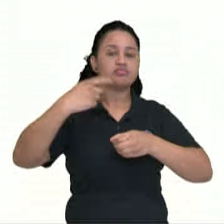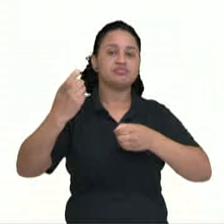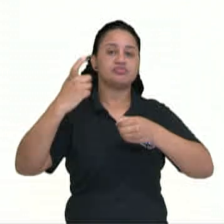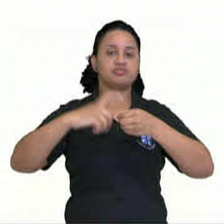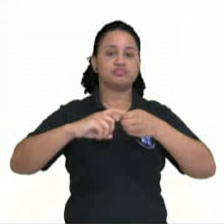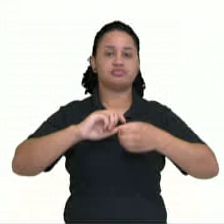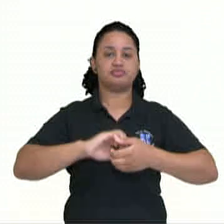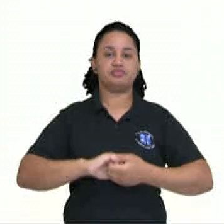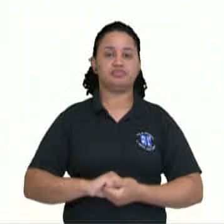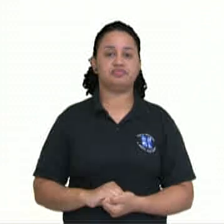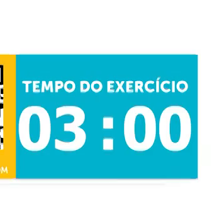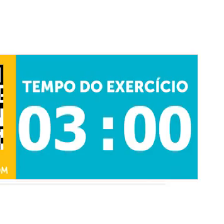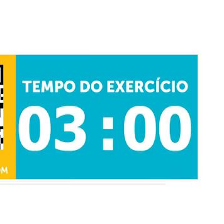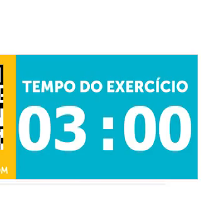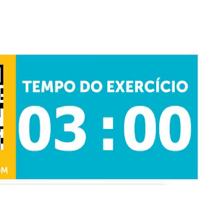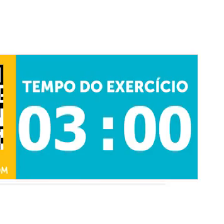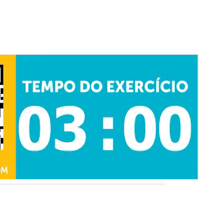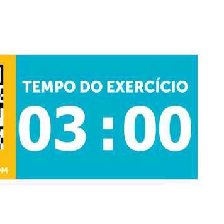volto.